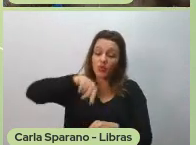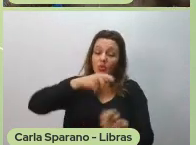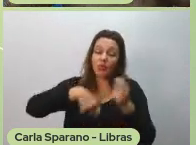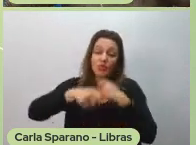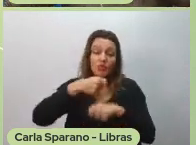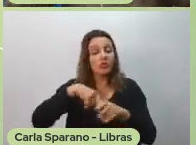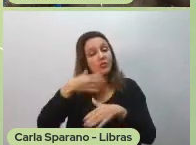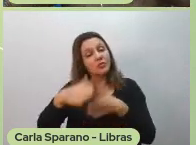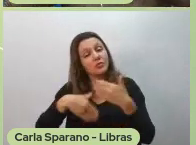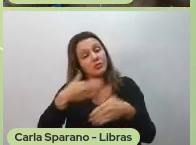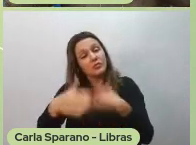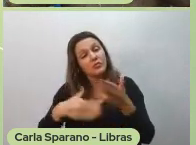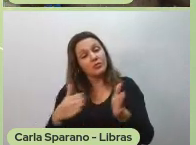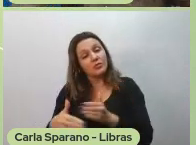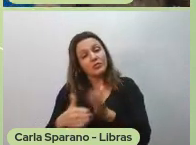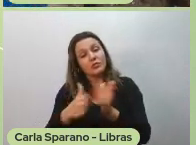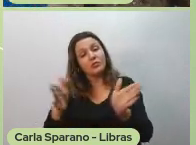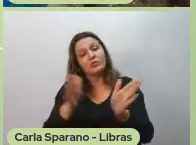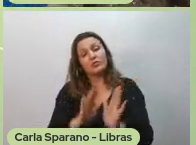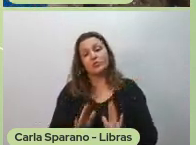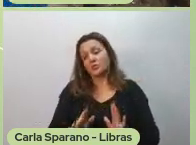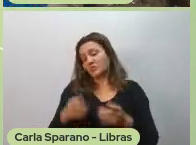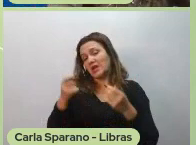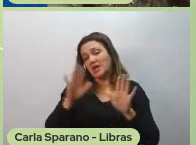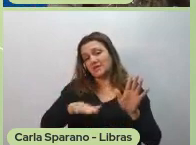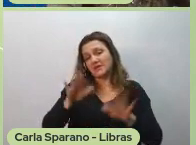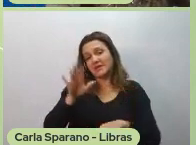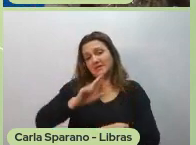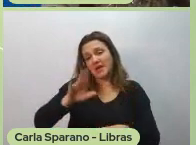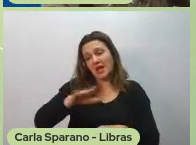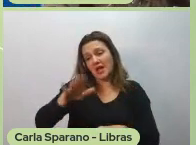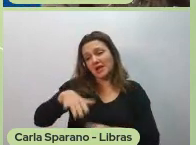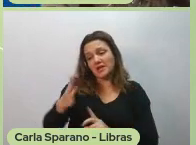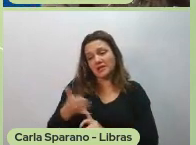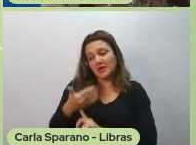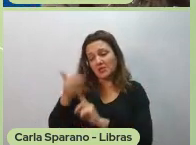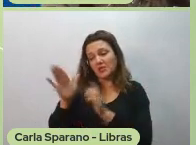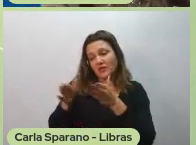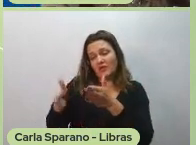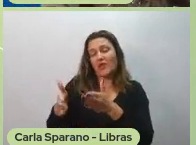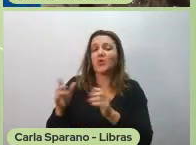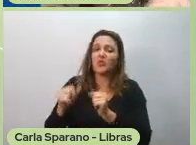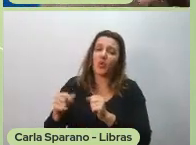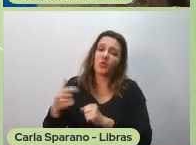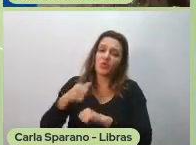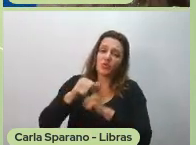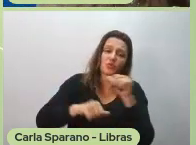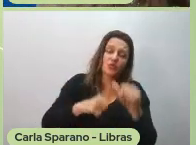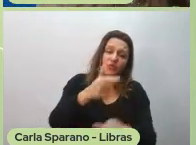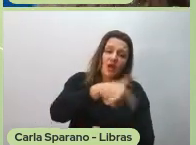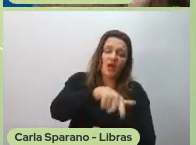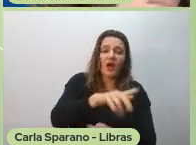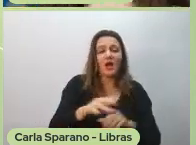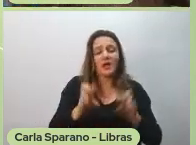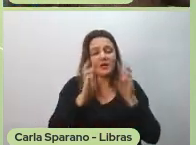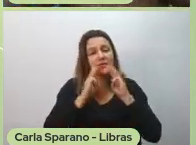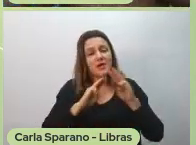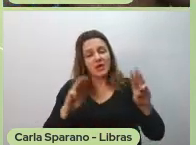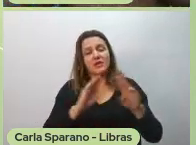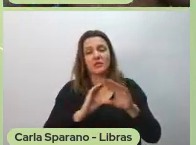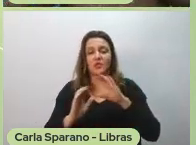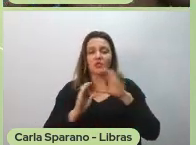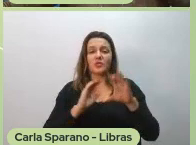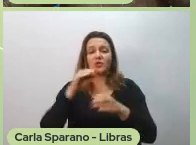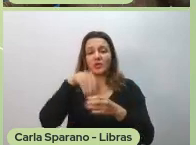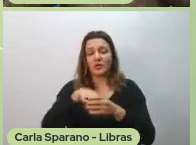dentro da companhia, não necessariamente às vezes pela área de tecnologia, às vezes pela área de marketing, às vezes por outras áreas, até na área de comunicação interna eu já tive egresso